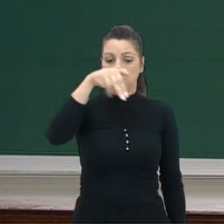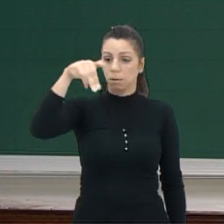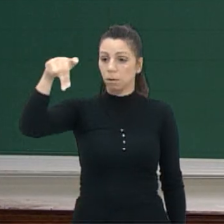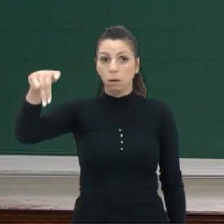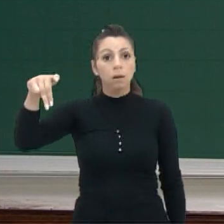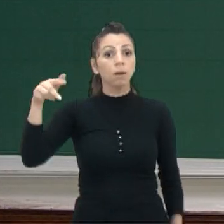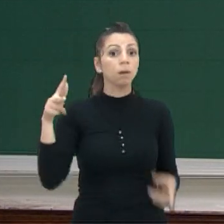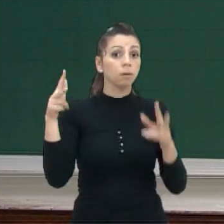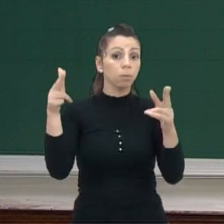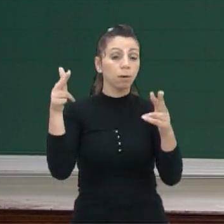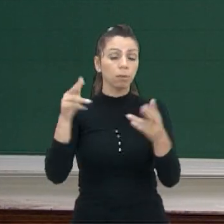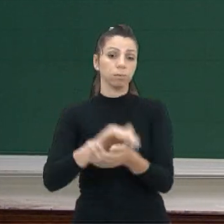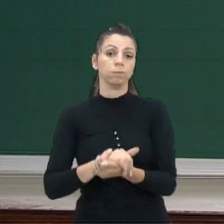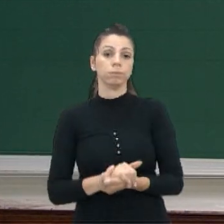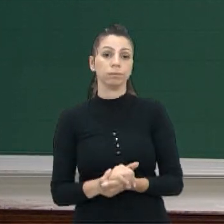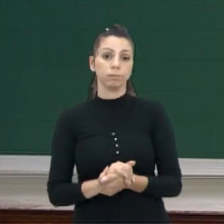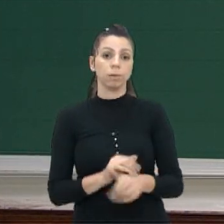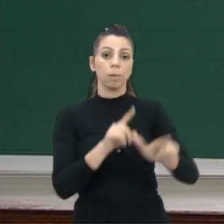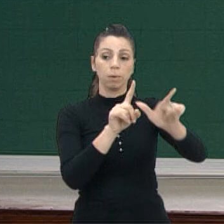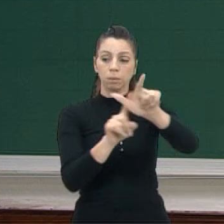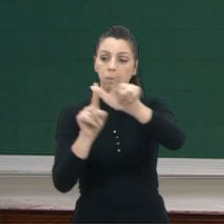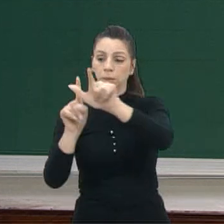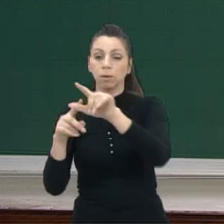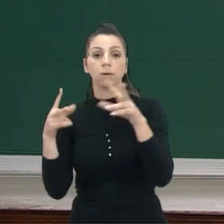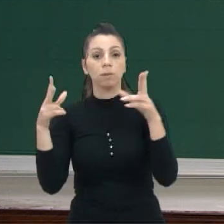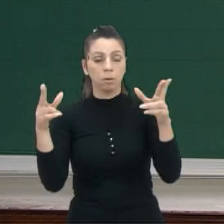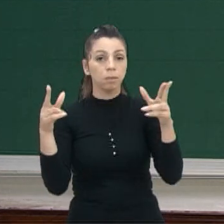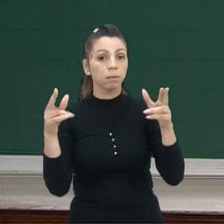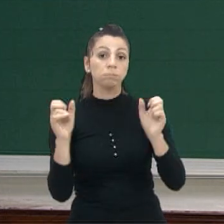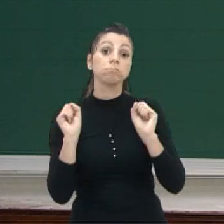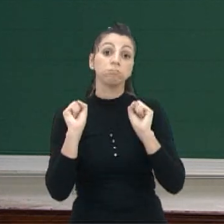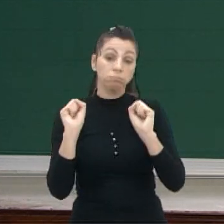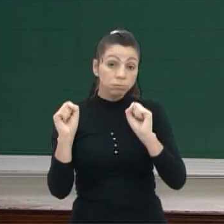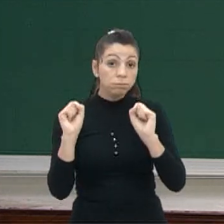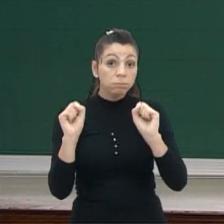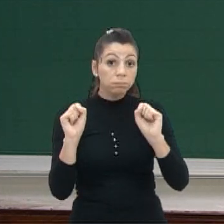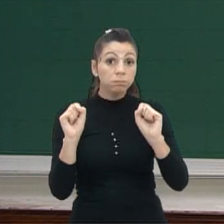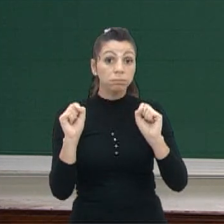está trocada. Então, esses monômios são semelhantes? Sim.